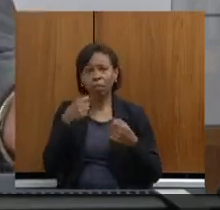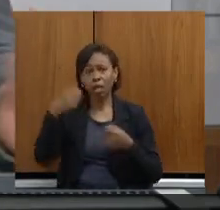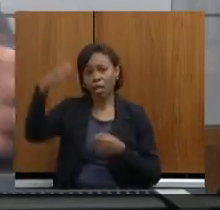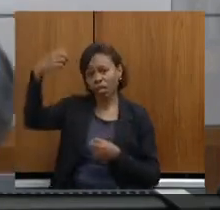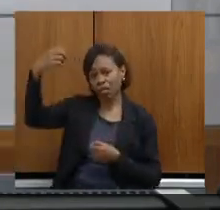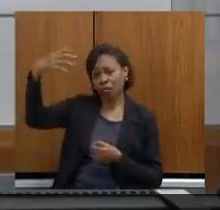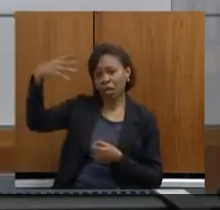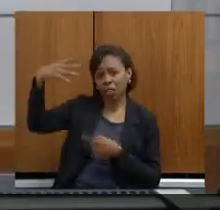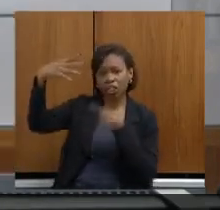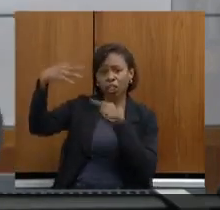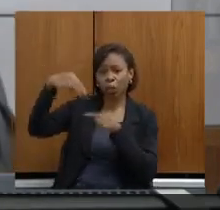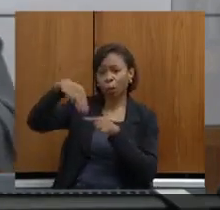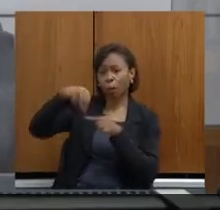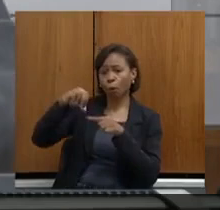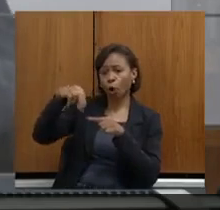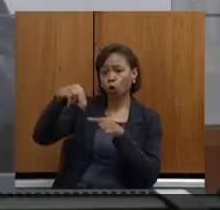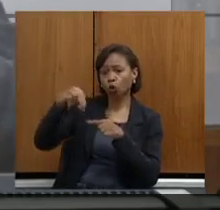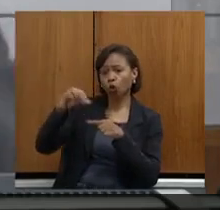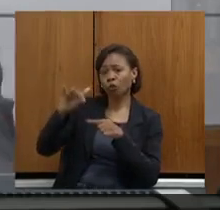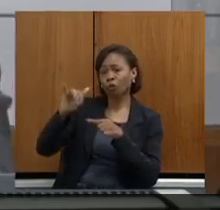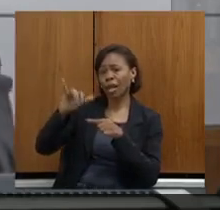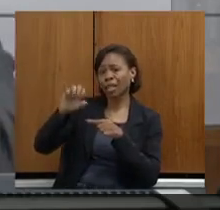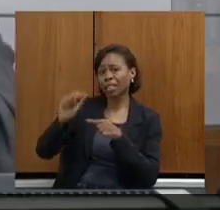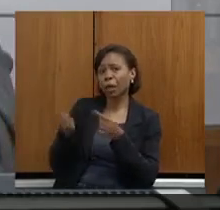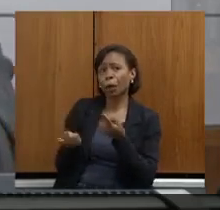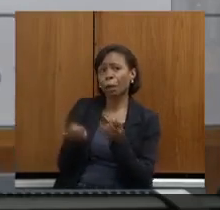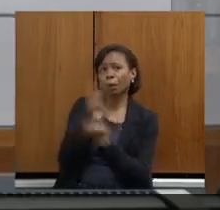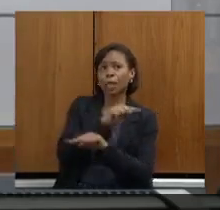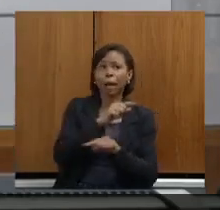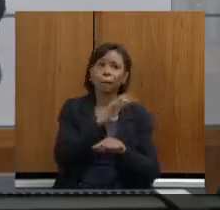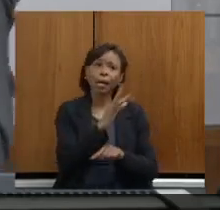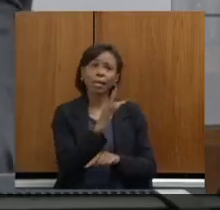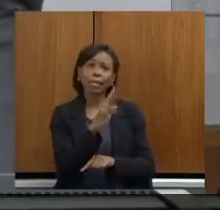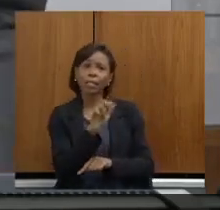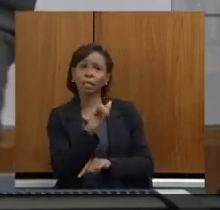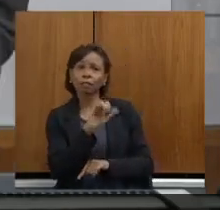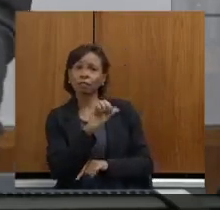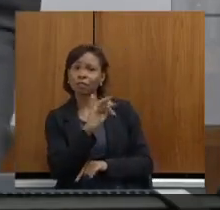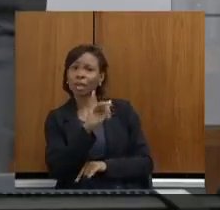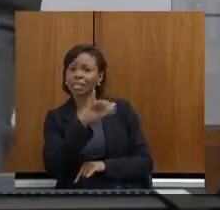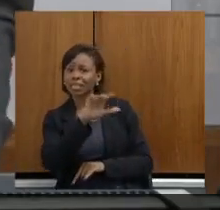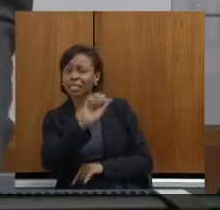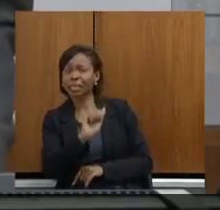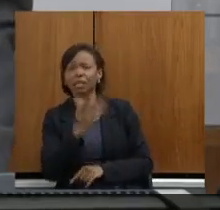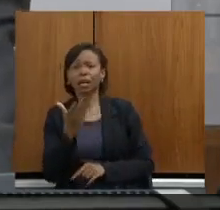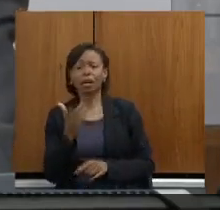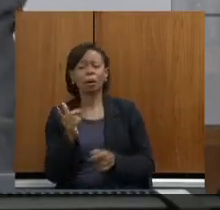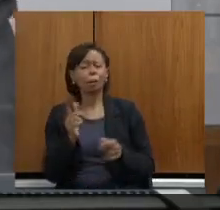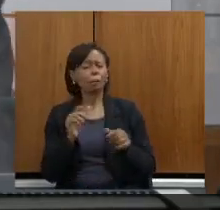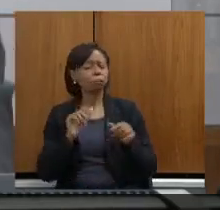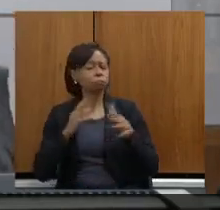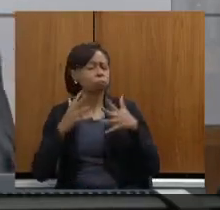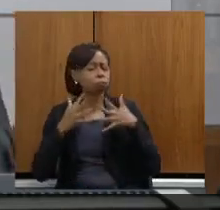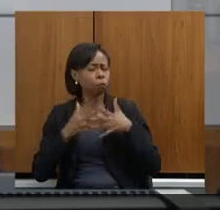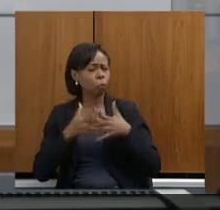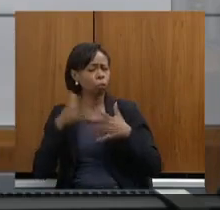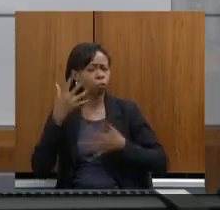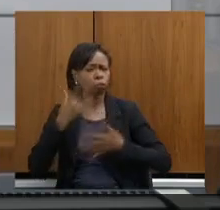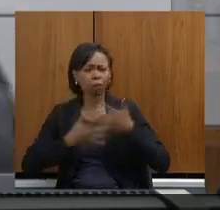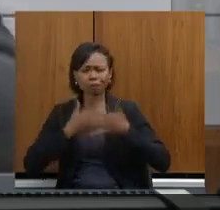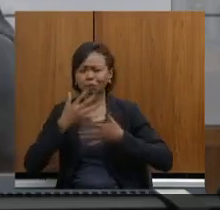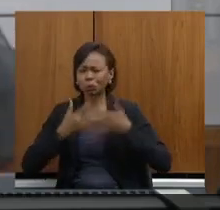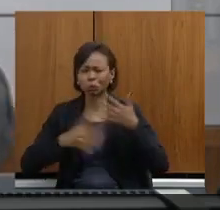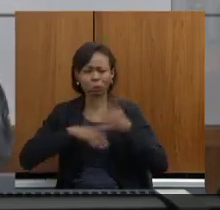energia monofásica para eleger trifásica energia trifásica e virou aquele aquele Caldeirão é de